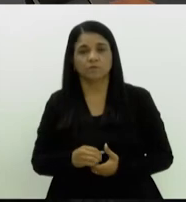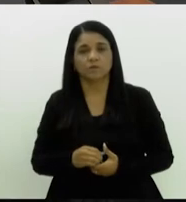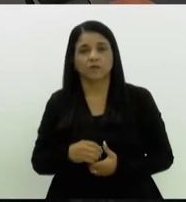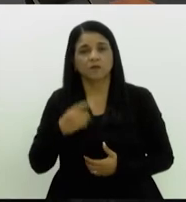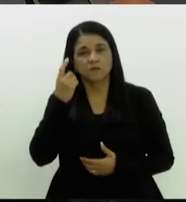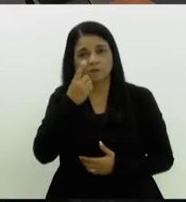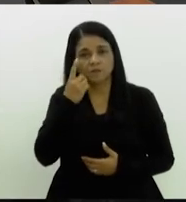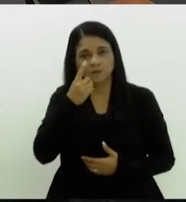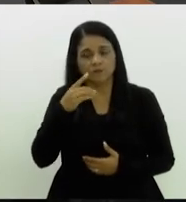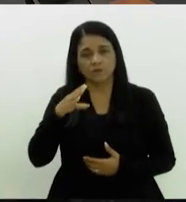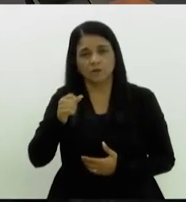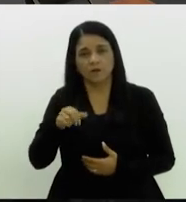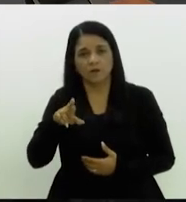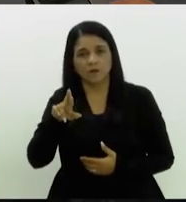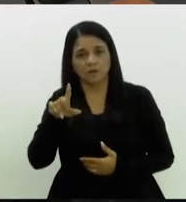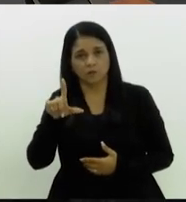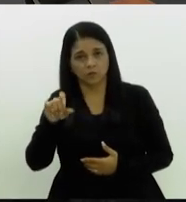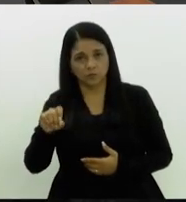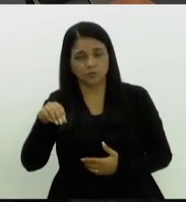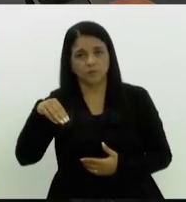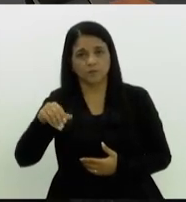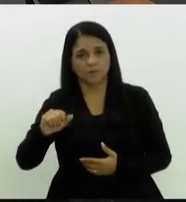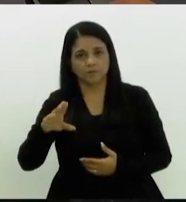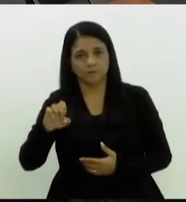Deputado Carlos Macedo.